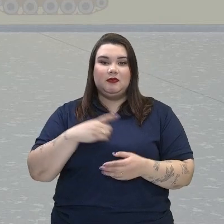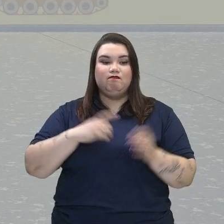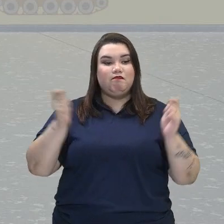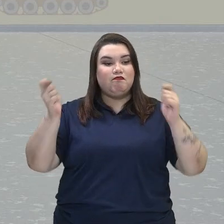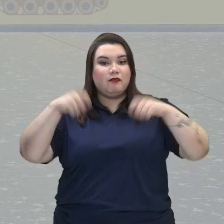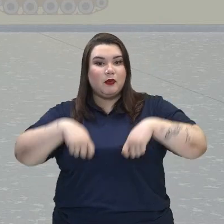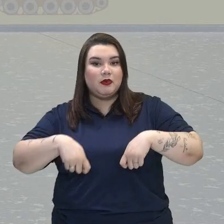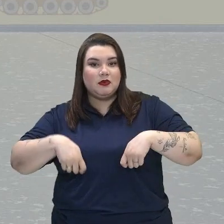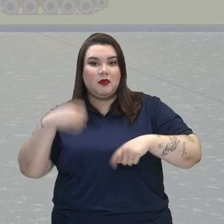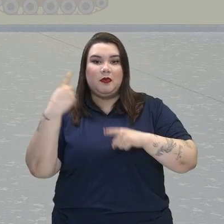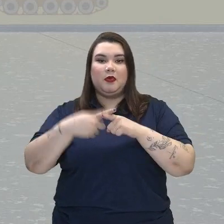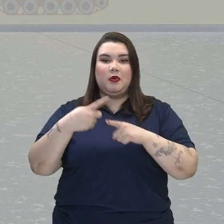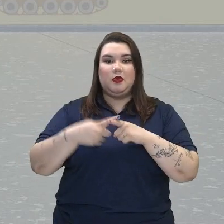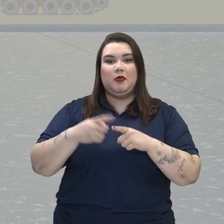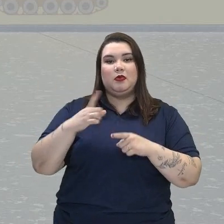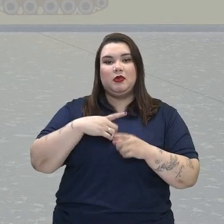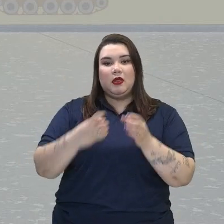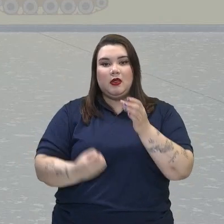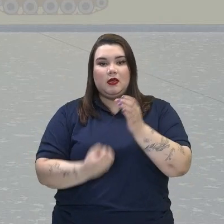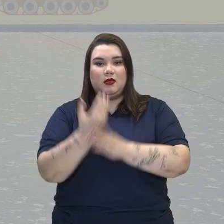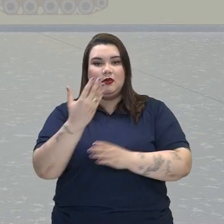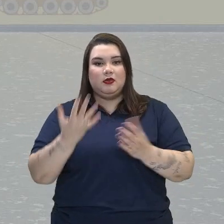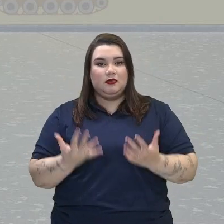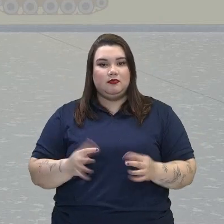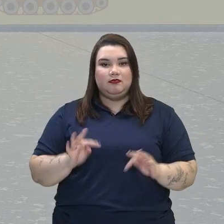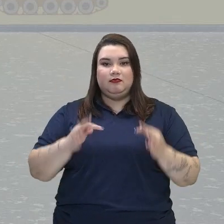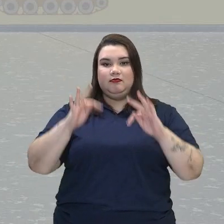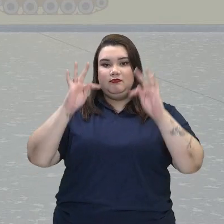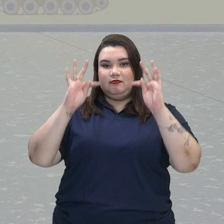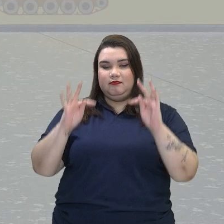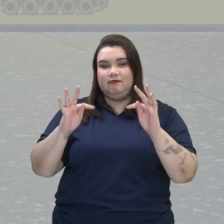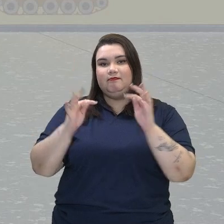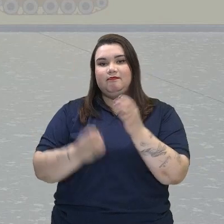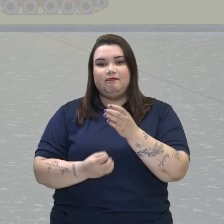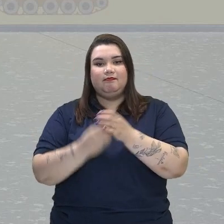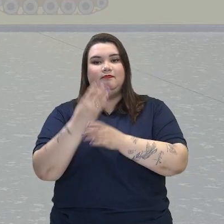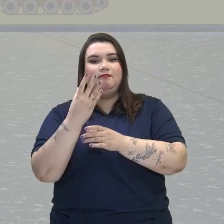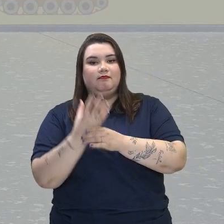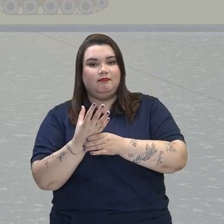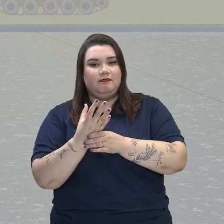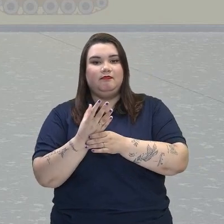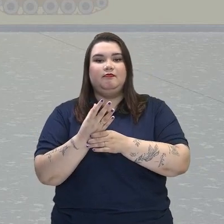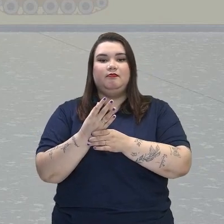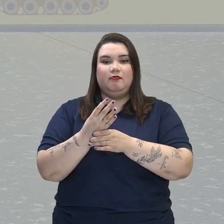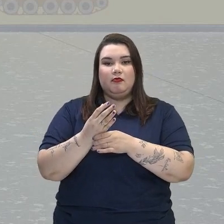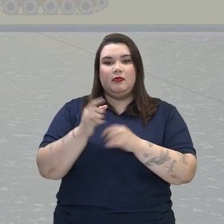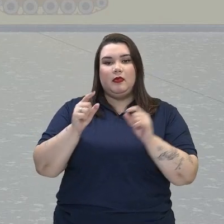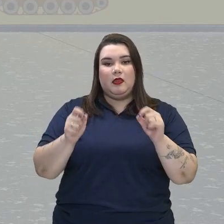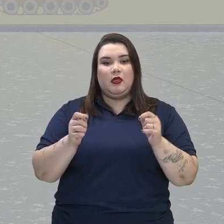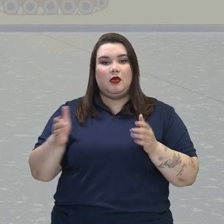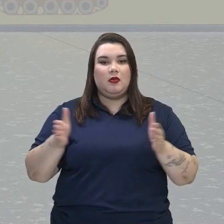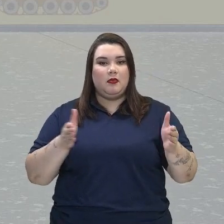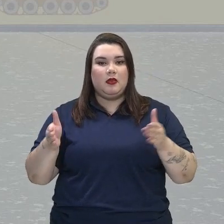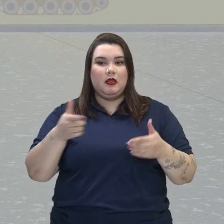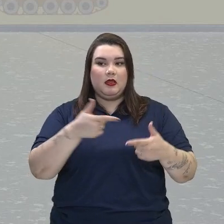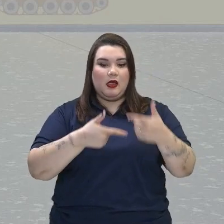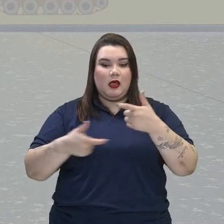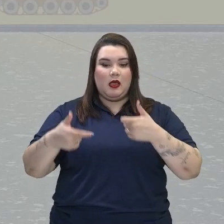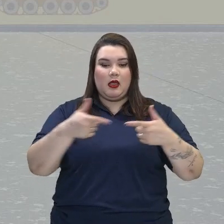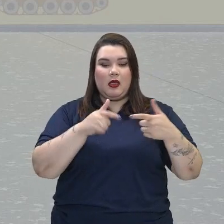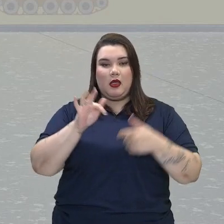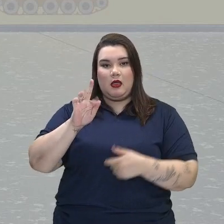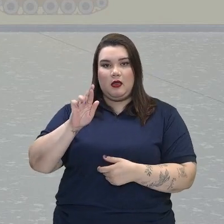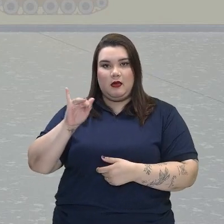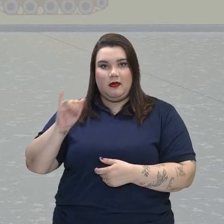possível por conta do desenvolvimento das tecnologias que foram criadas durante a Guerra Fria. Isso é